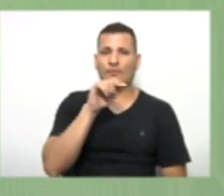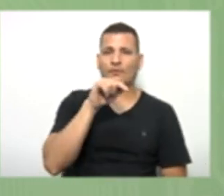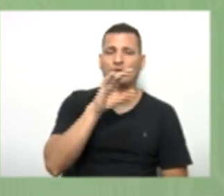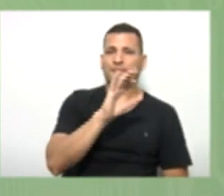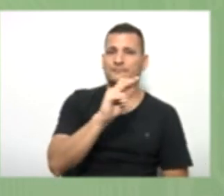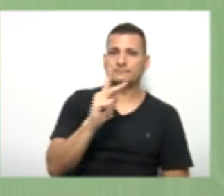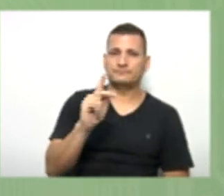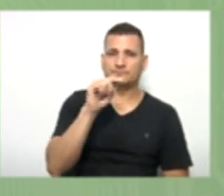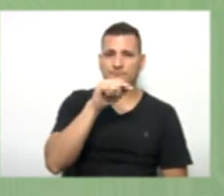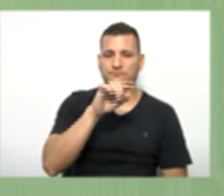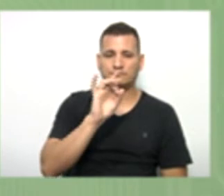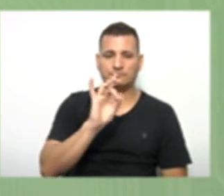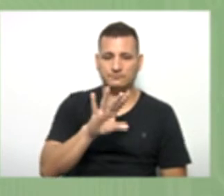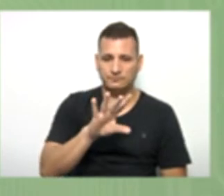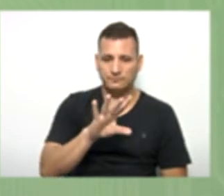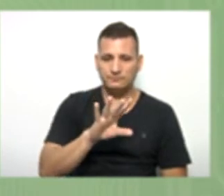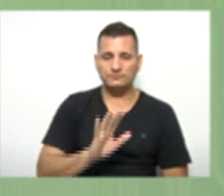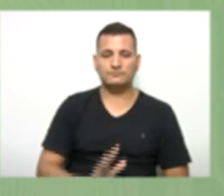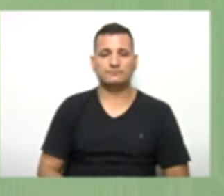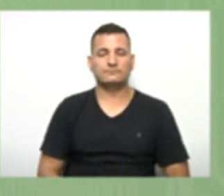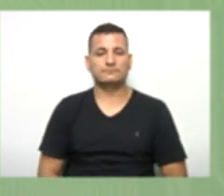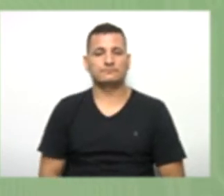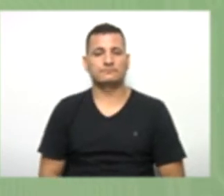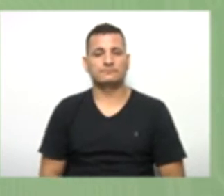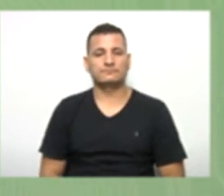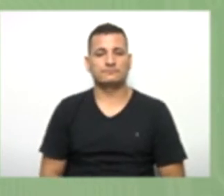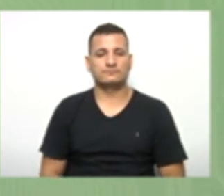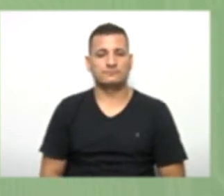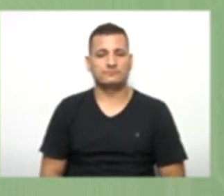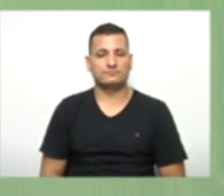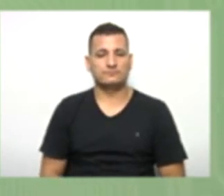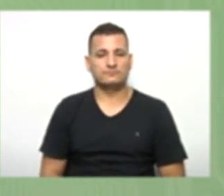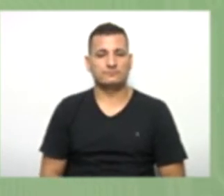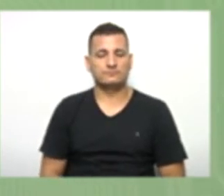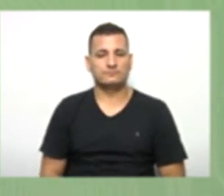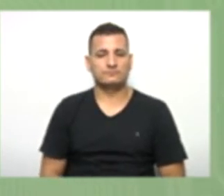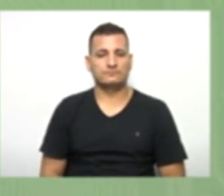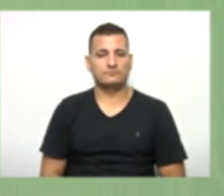atos cooperativos. Então, vamos lá.